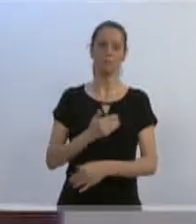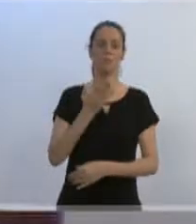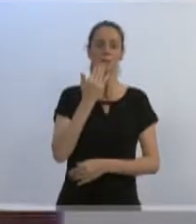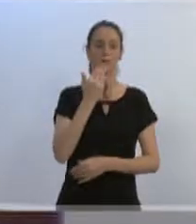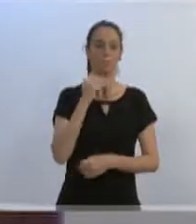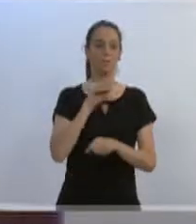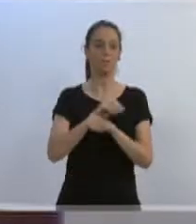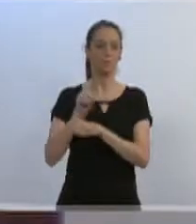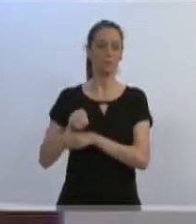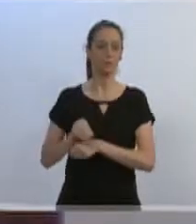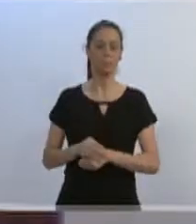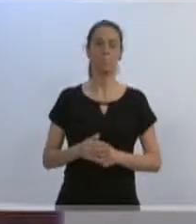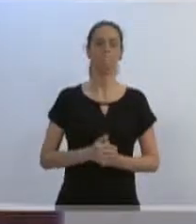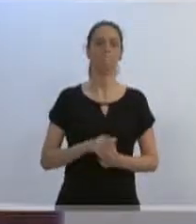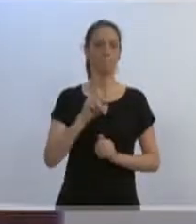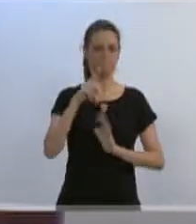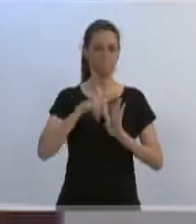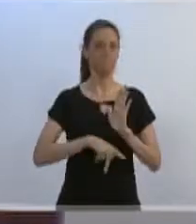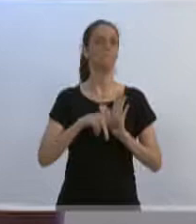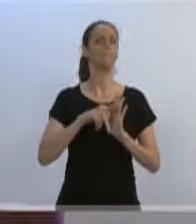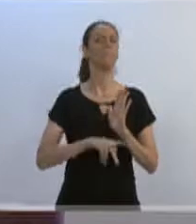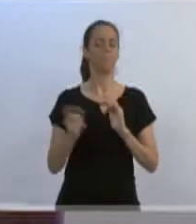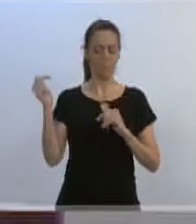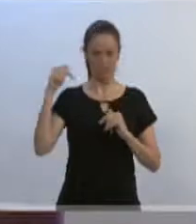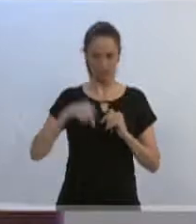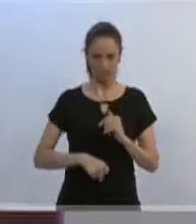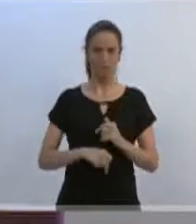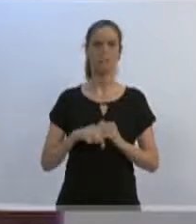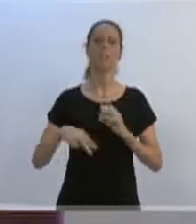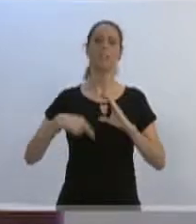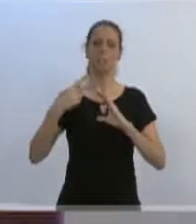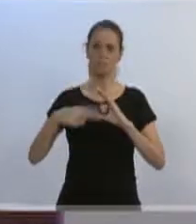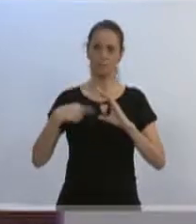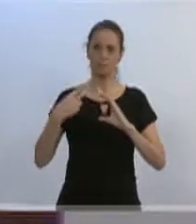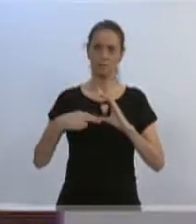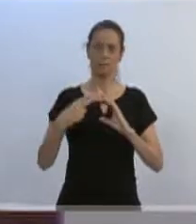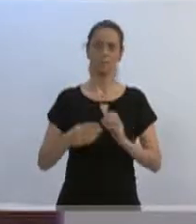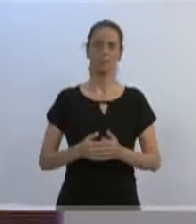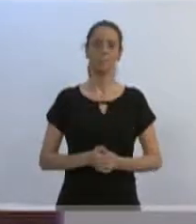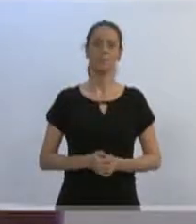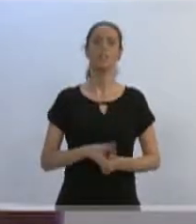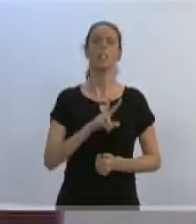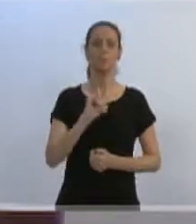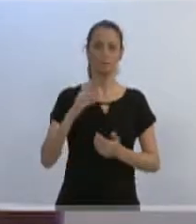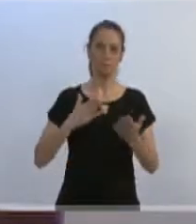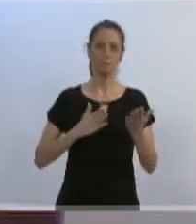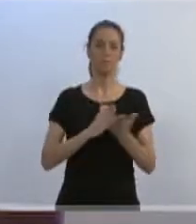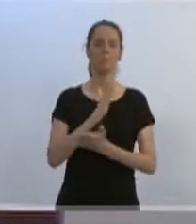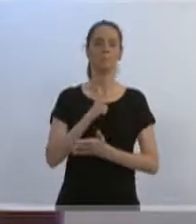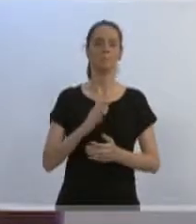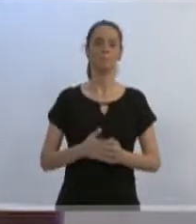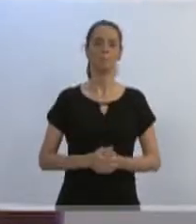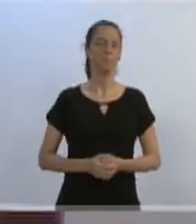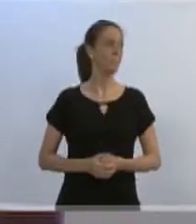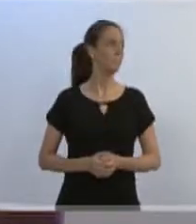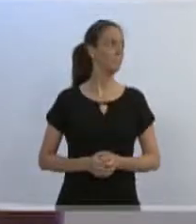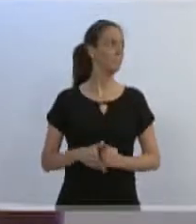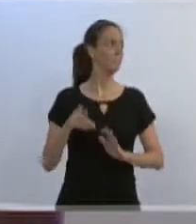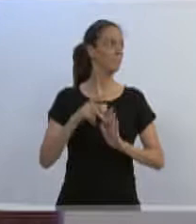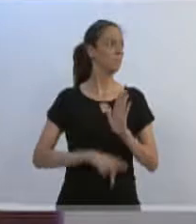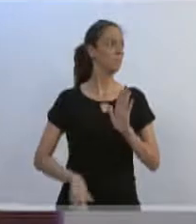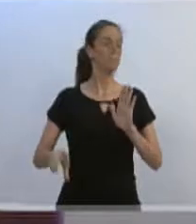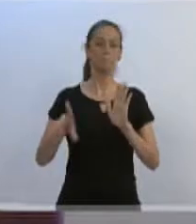eu quero dizer esse projeto vai vir pra nossa cidade para sua casa e vai ser aprovado o projeto de lei